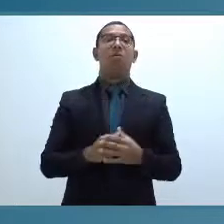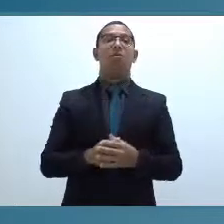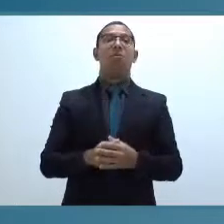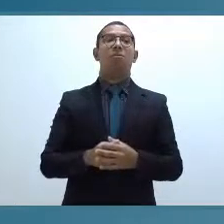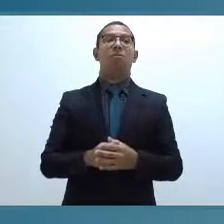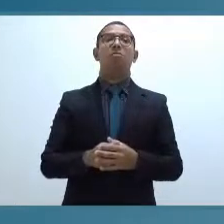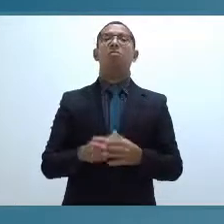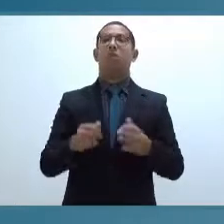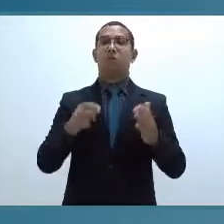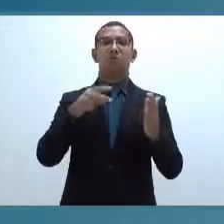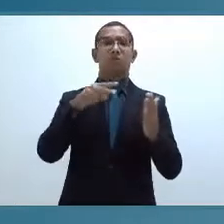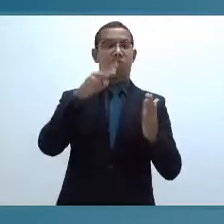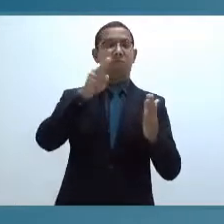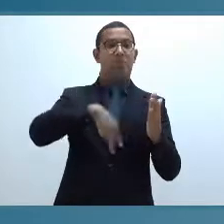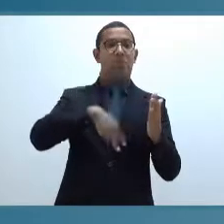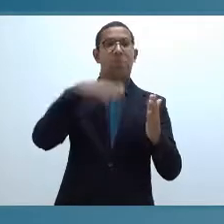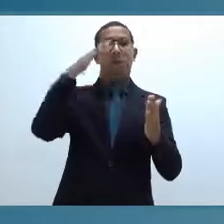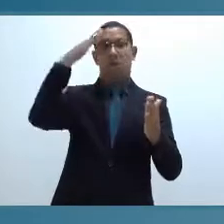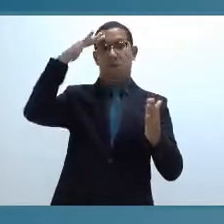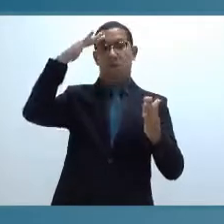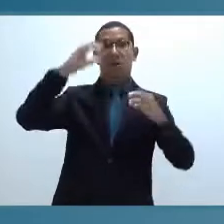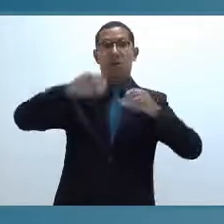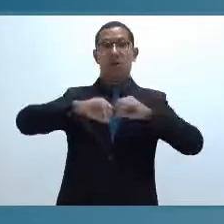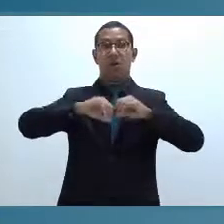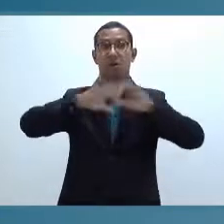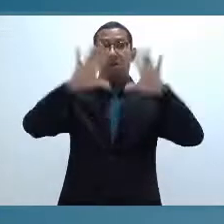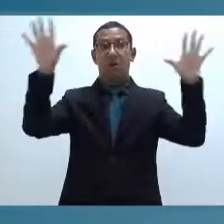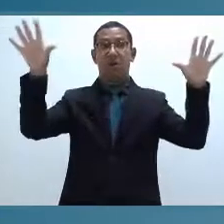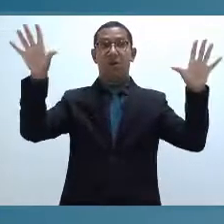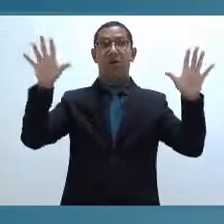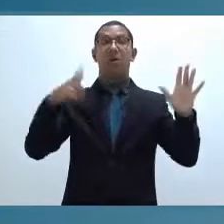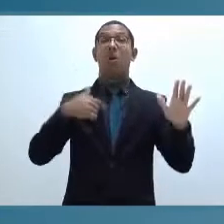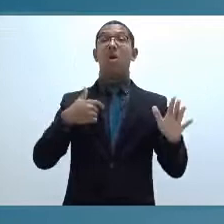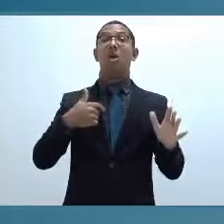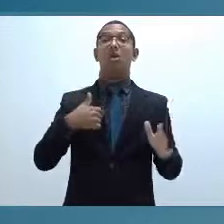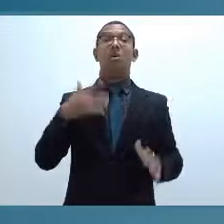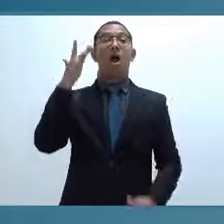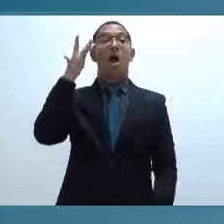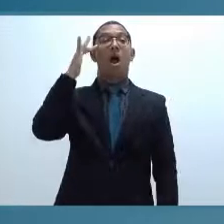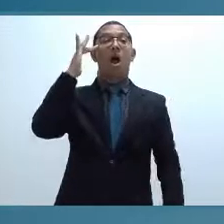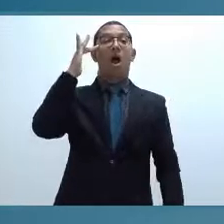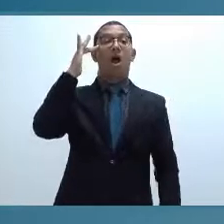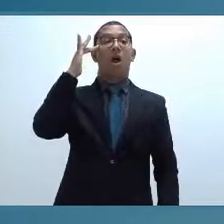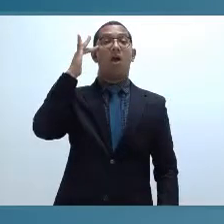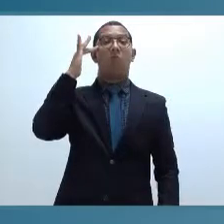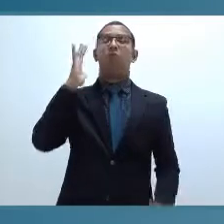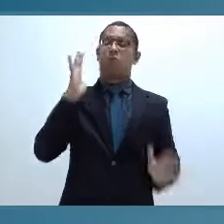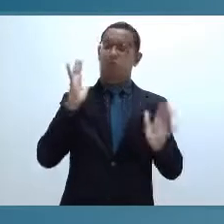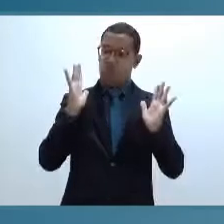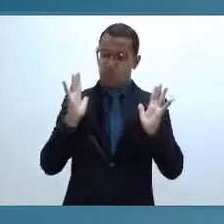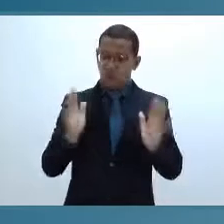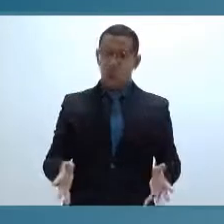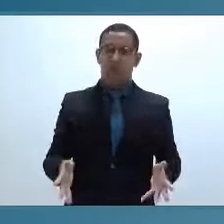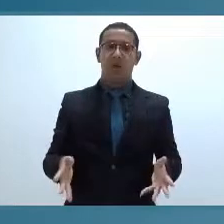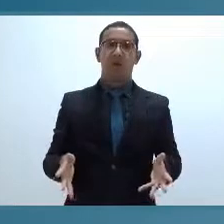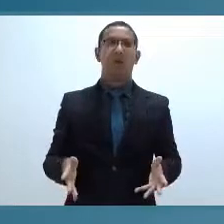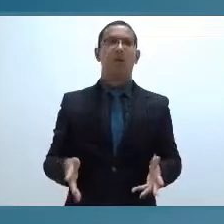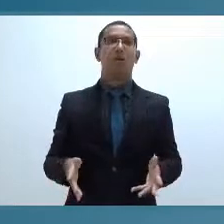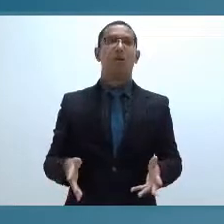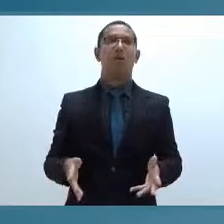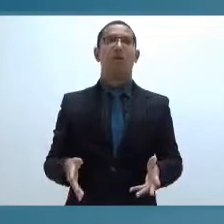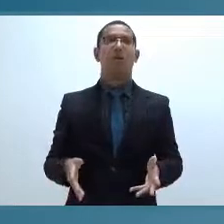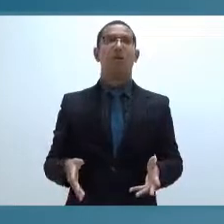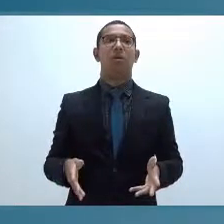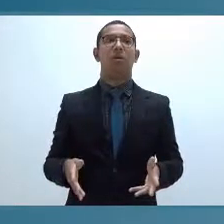bem explicado o presente tema, passo a minha manifestação. Já me posicionando que não sou favorável ao